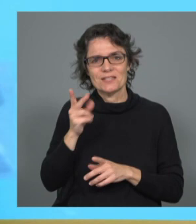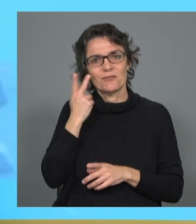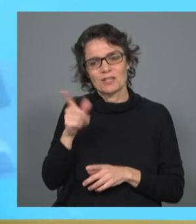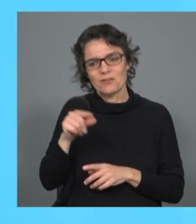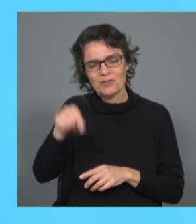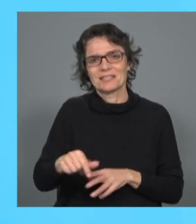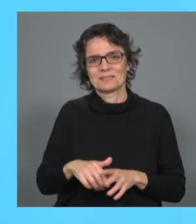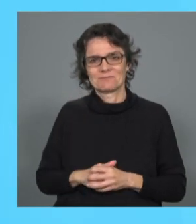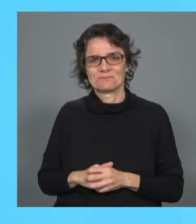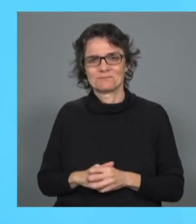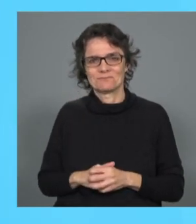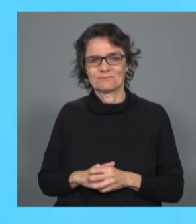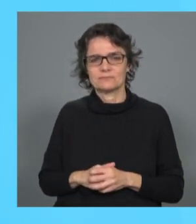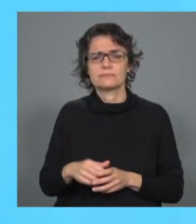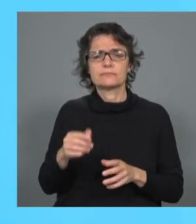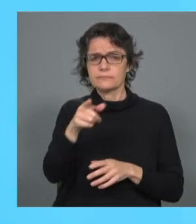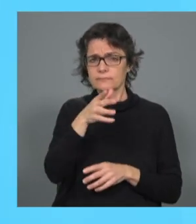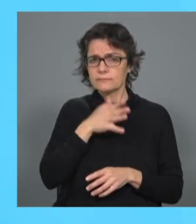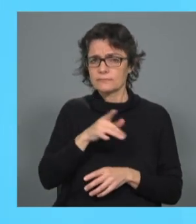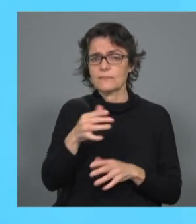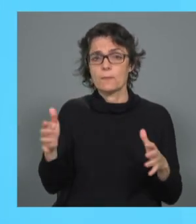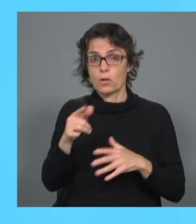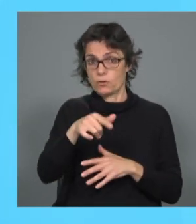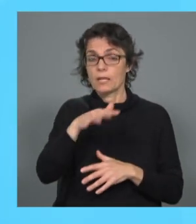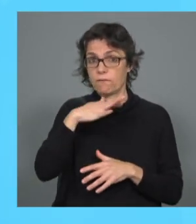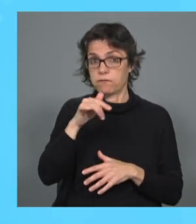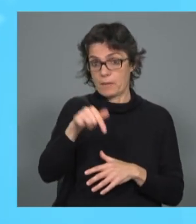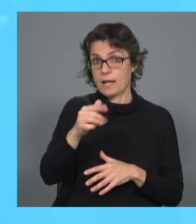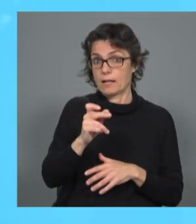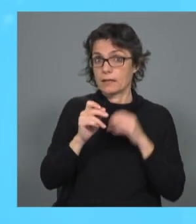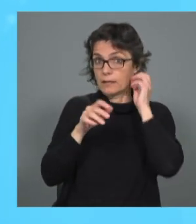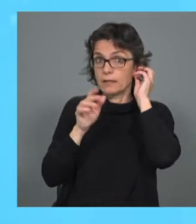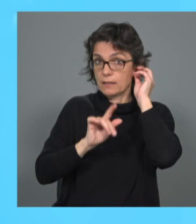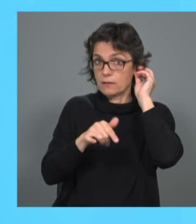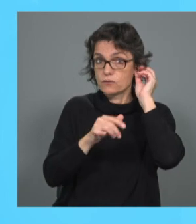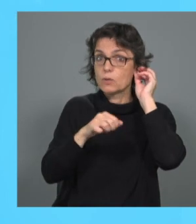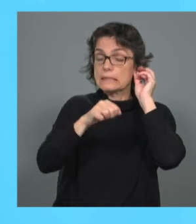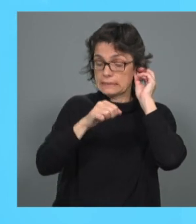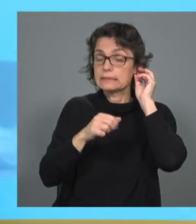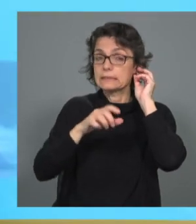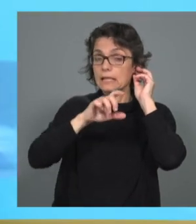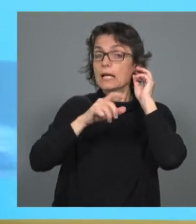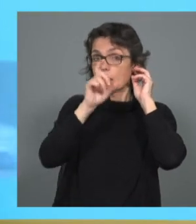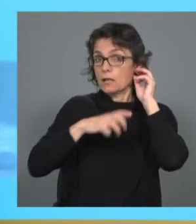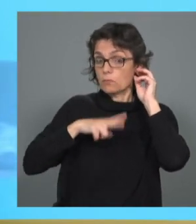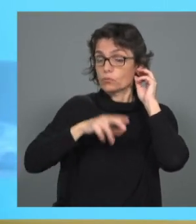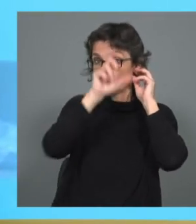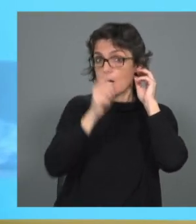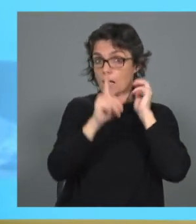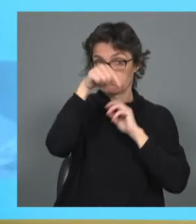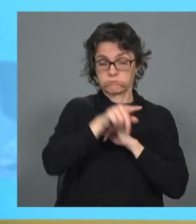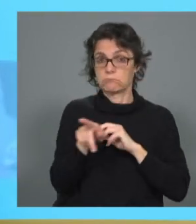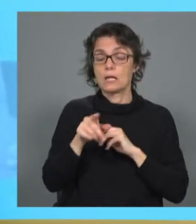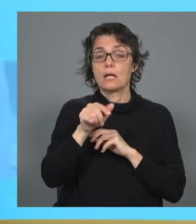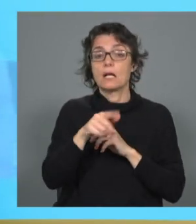a maioria tinha cá familiares que podiam ajudar também nessa integração. Praticamente todos, em várias partes do país, e nós depois o que